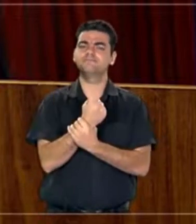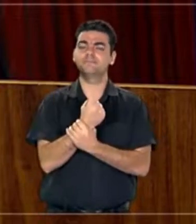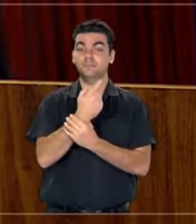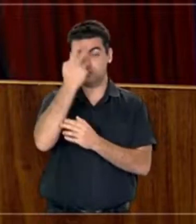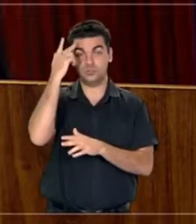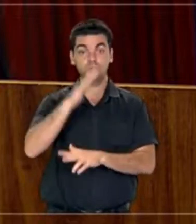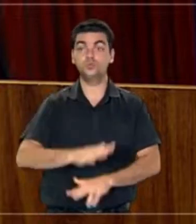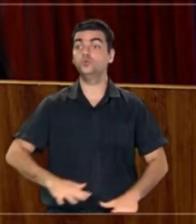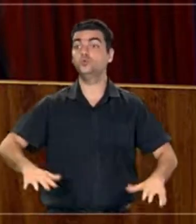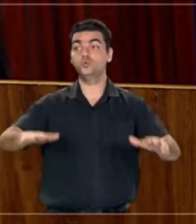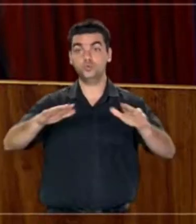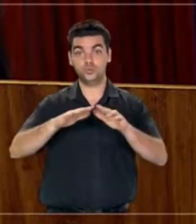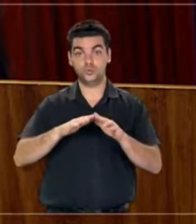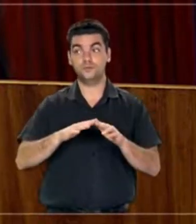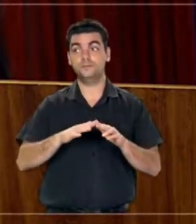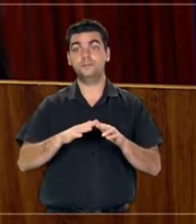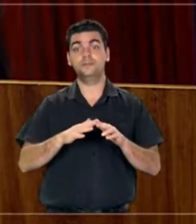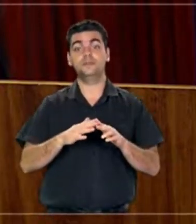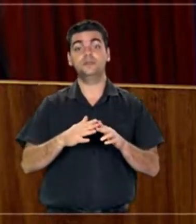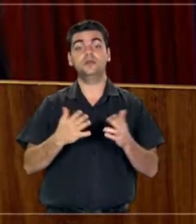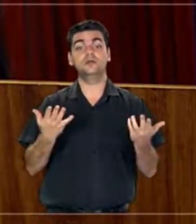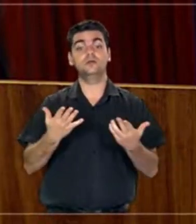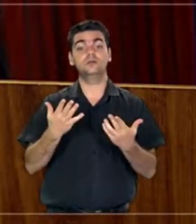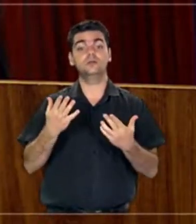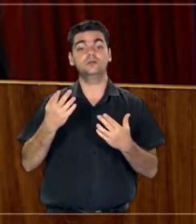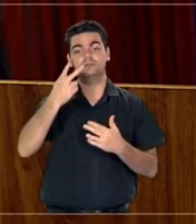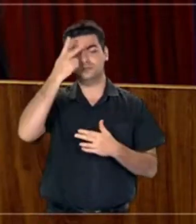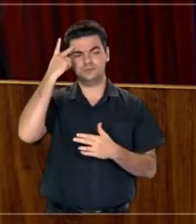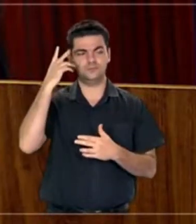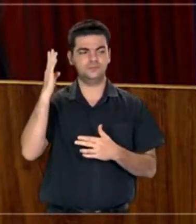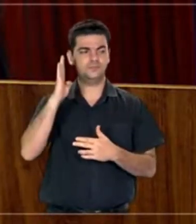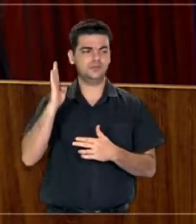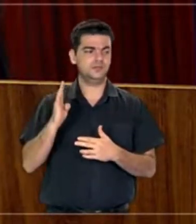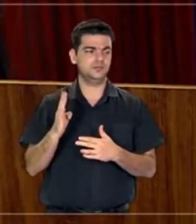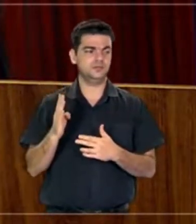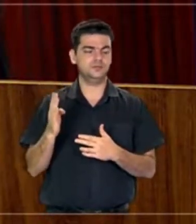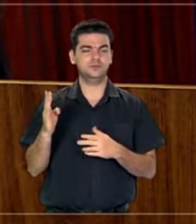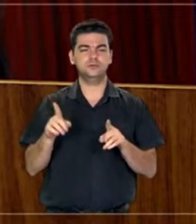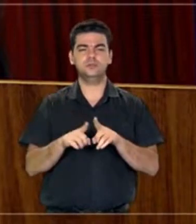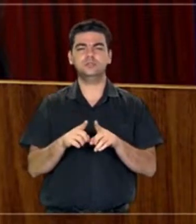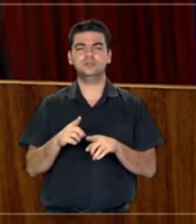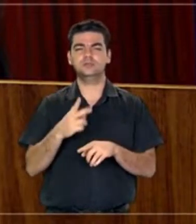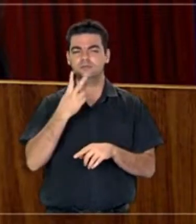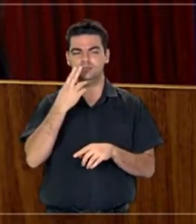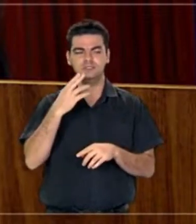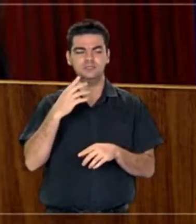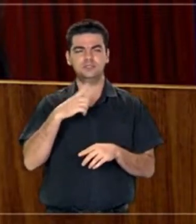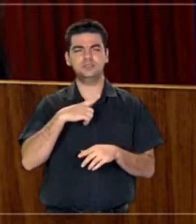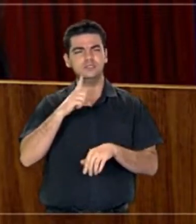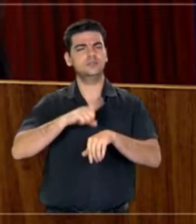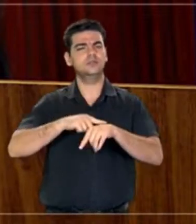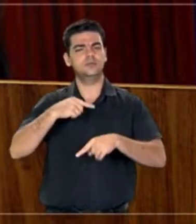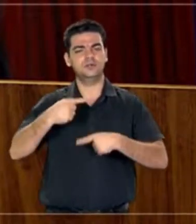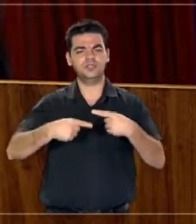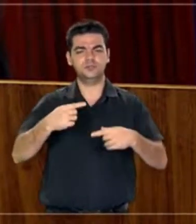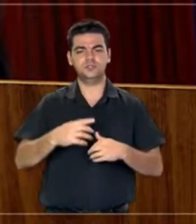todas as brasileiras e a todos os brasileiros a possibilidade de